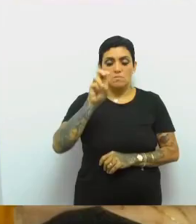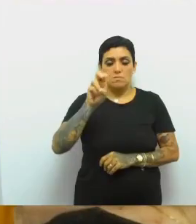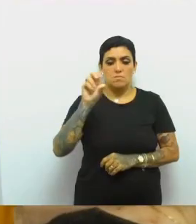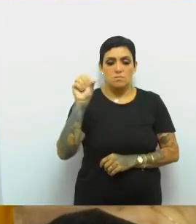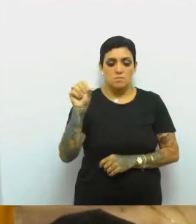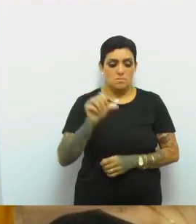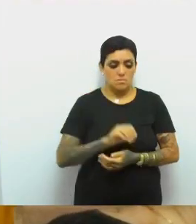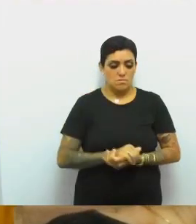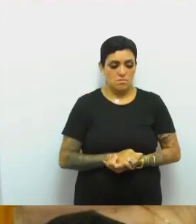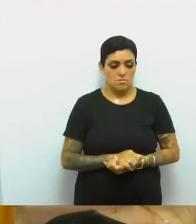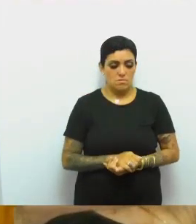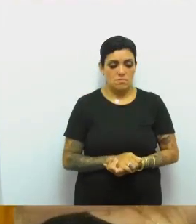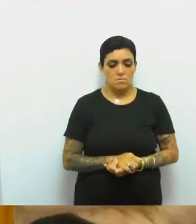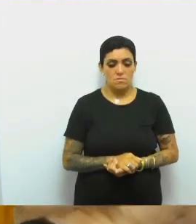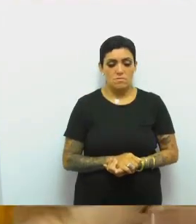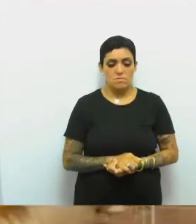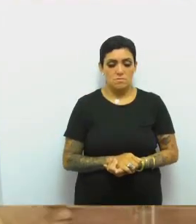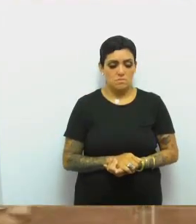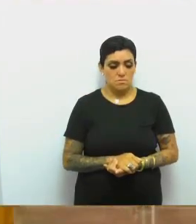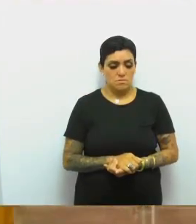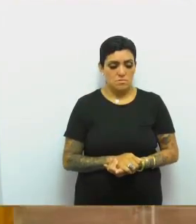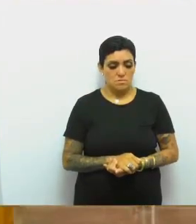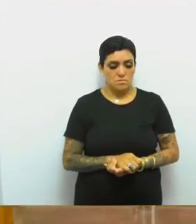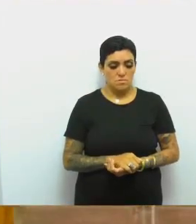3.356/2015, alterado pela lei de número